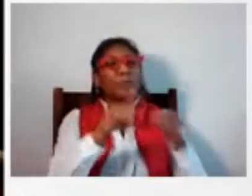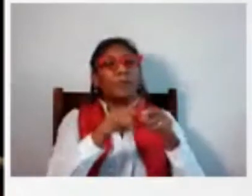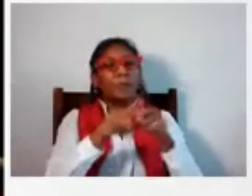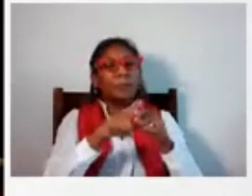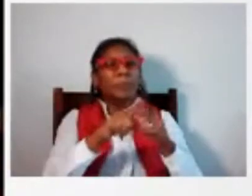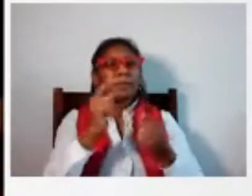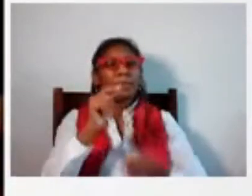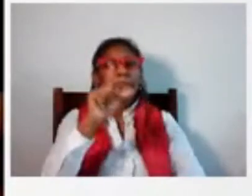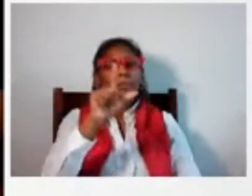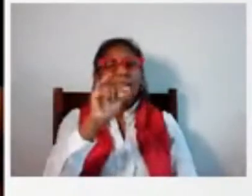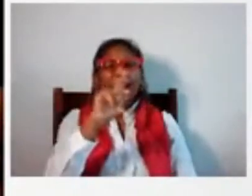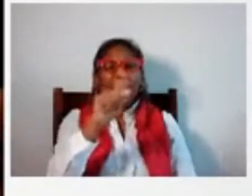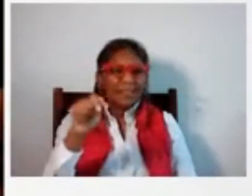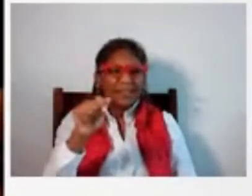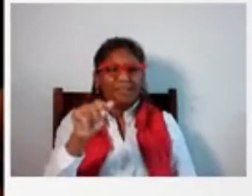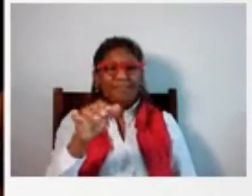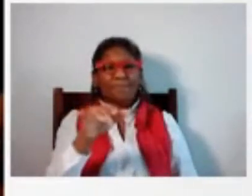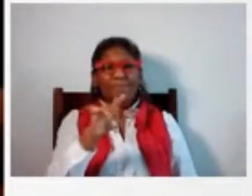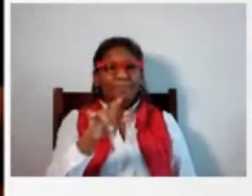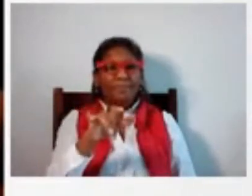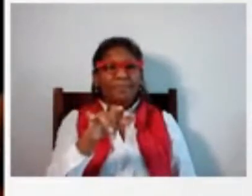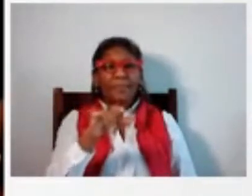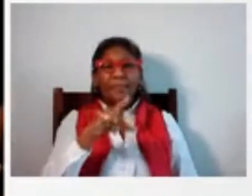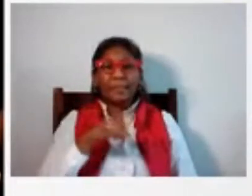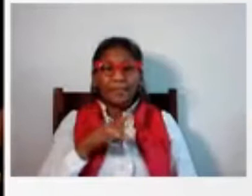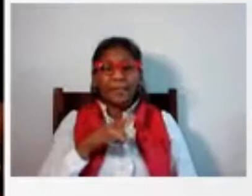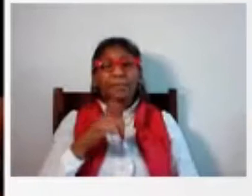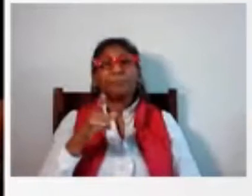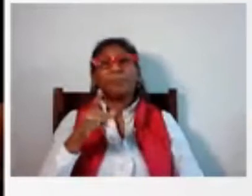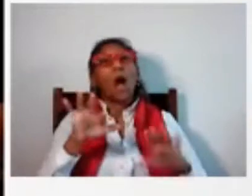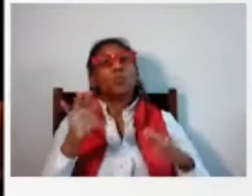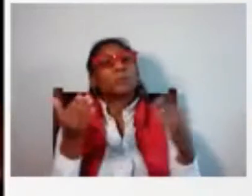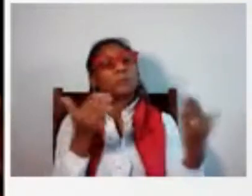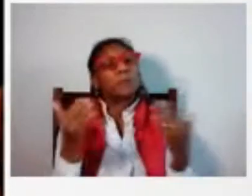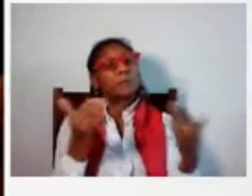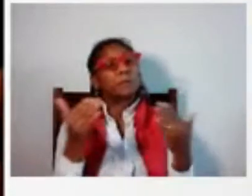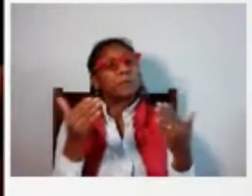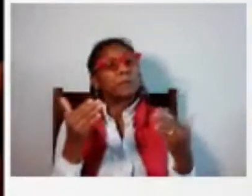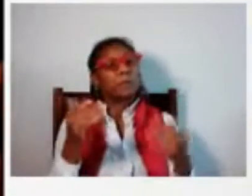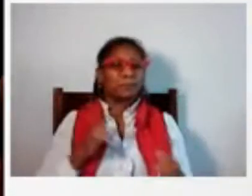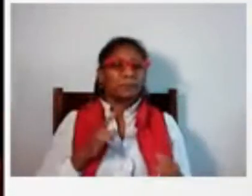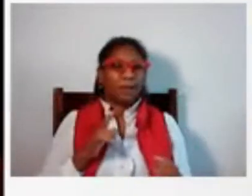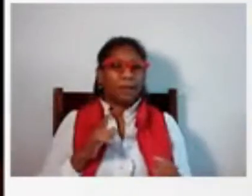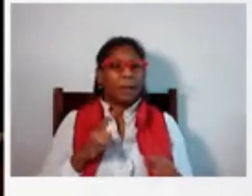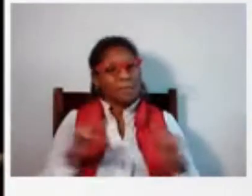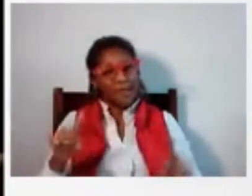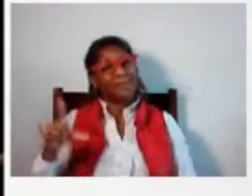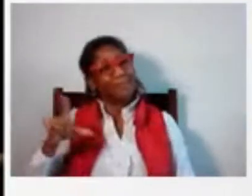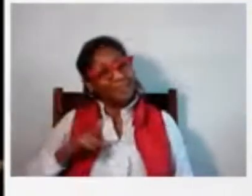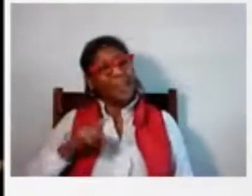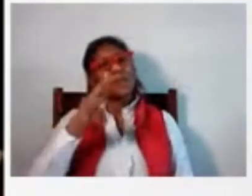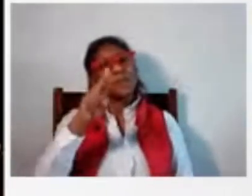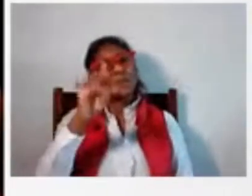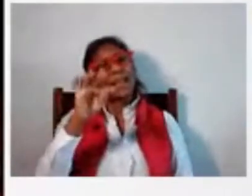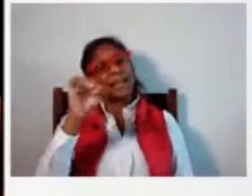ou roxa, nós temos os pacientes suspeitos em lilás e os pacientes confirmados em amarelo. Aquela mesma informação que a